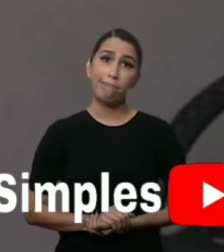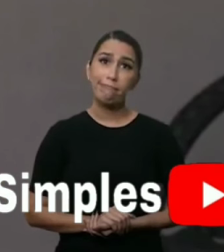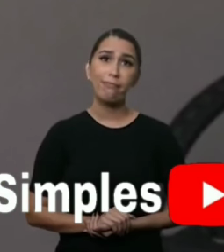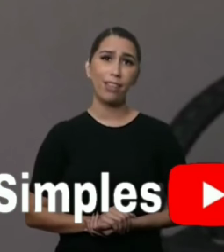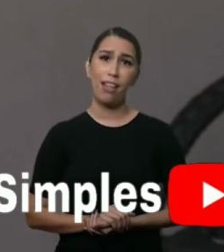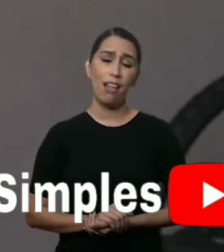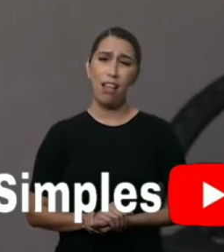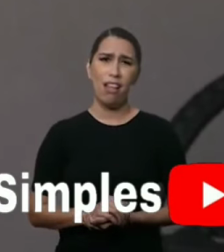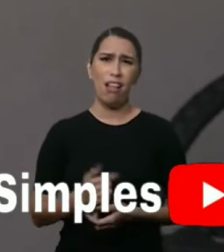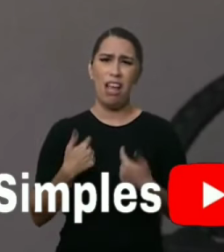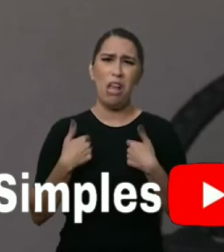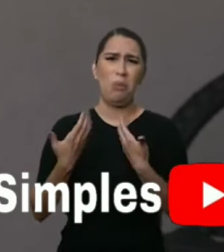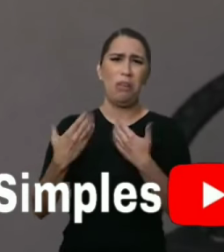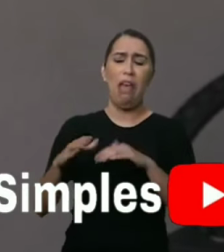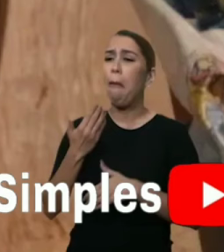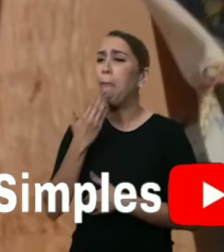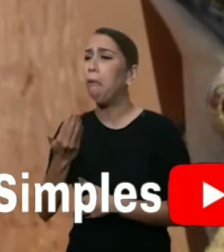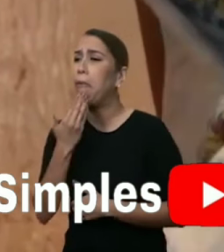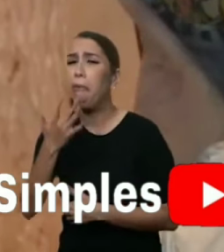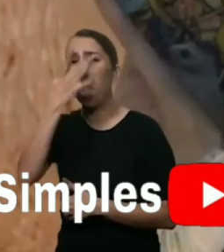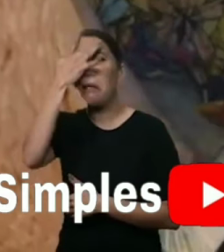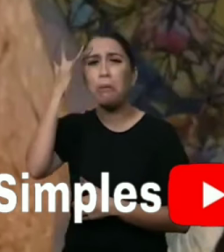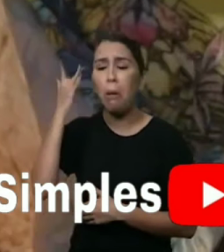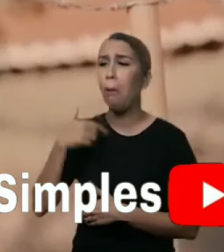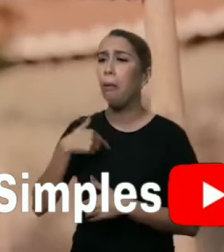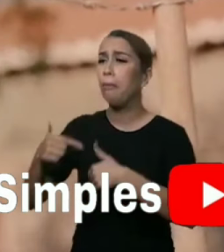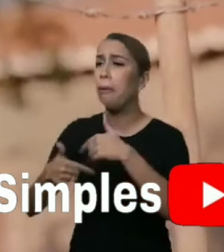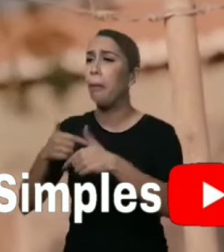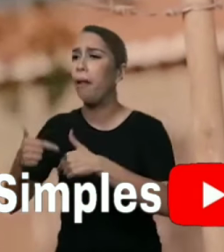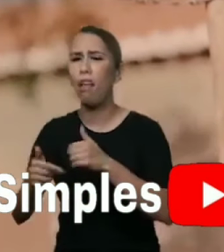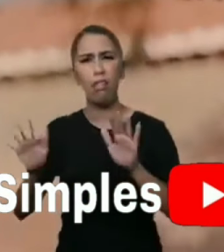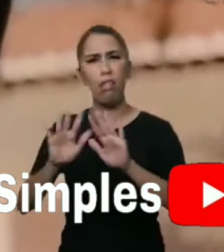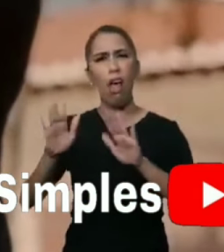Para mim ter com que trabalhar, para não estar pedindo os outros.